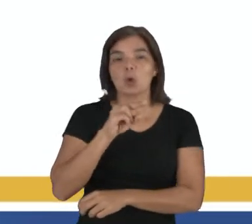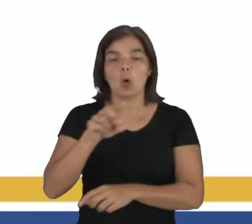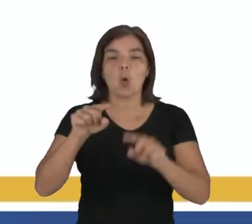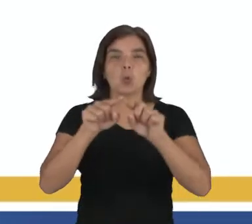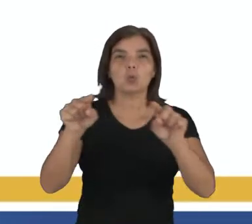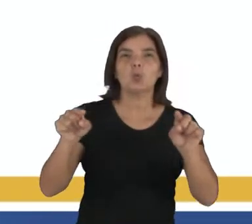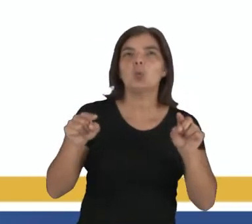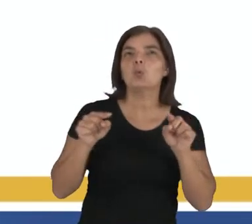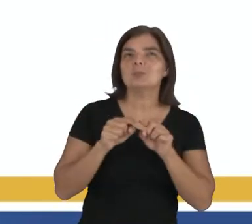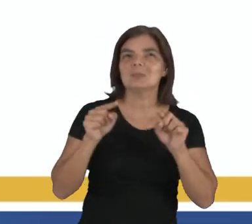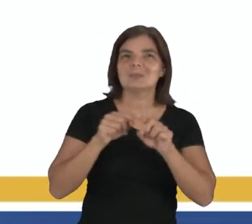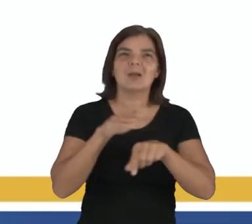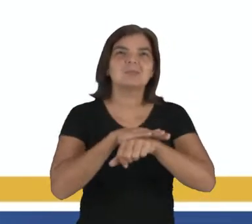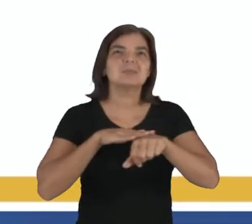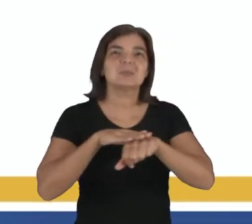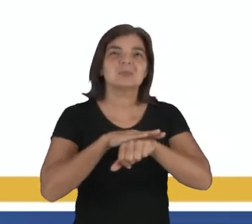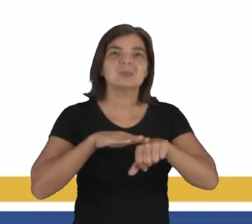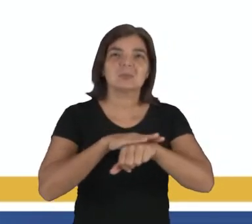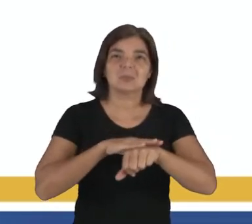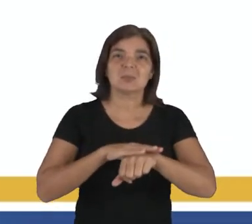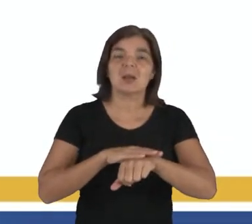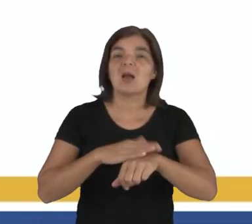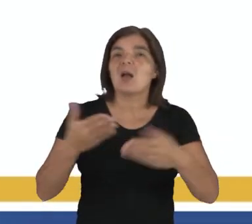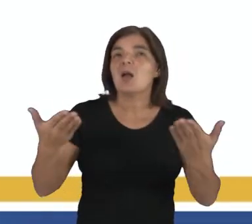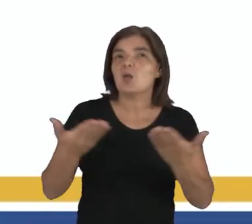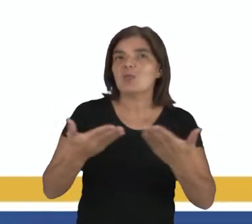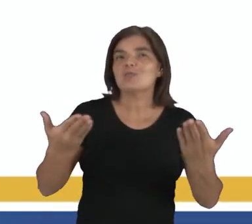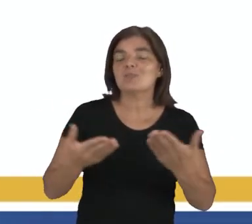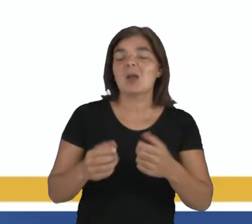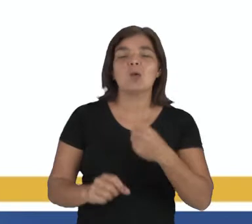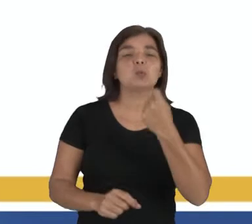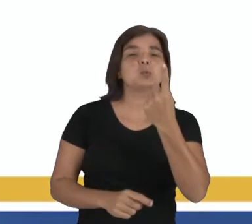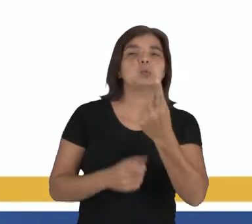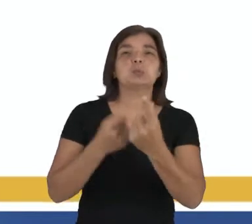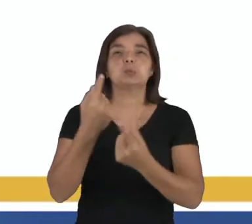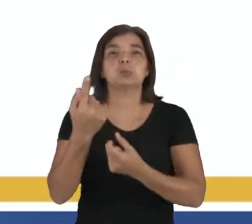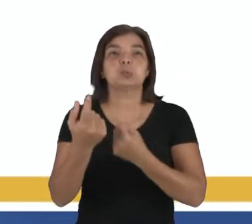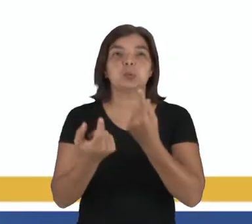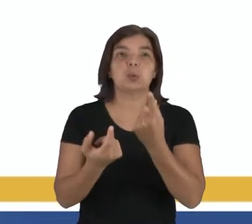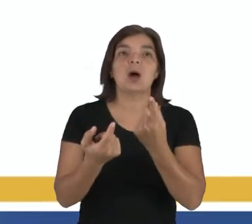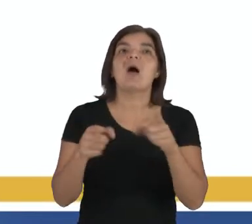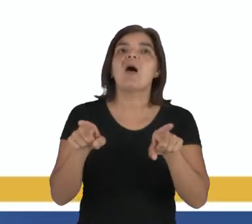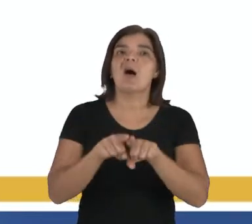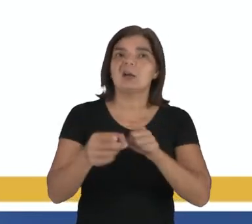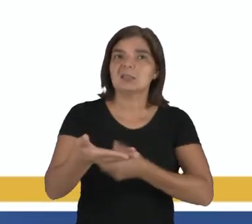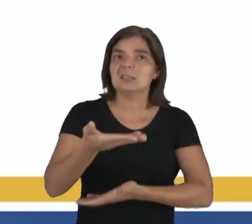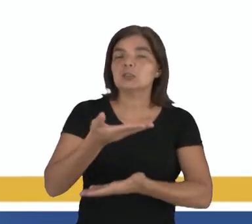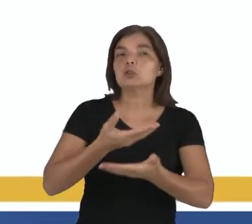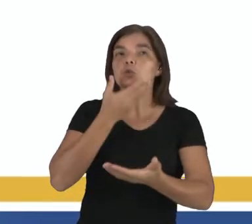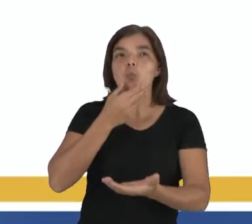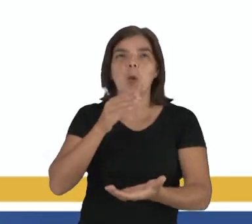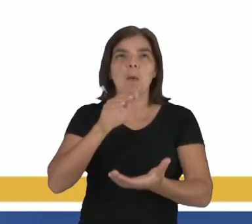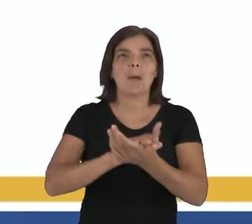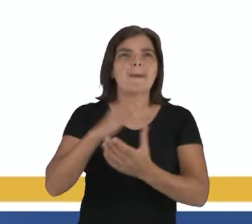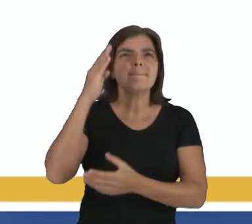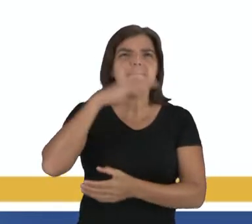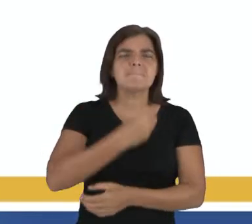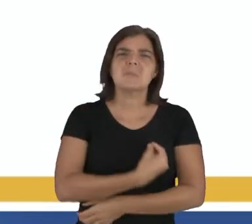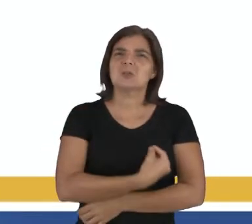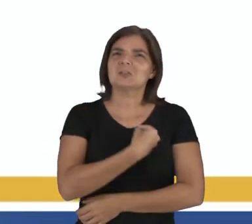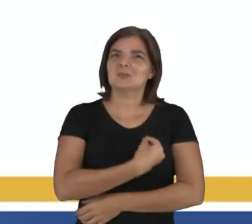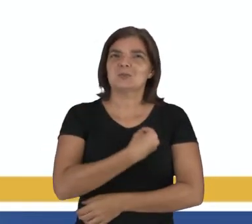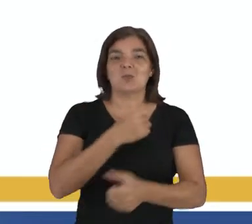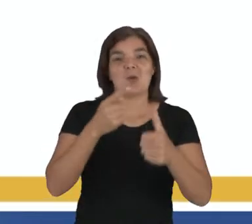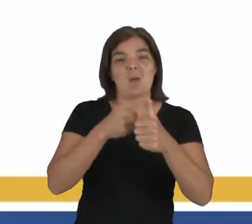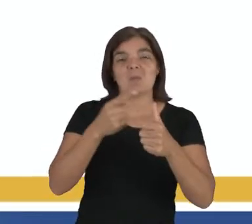de refeições ou na sala para conversar é hoje um bem escasso. As relações